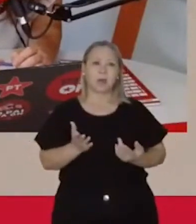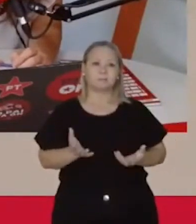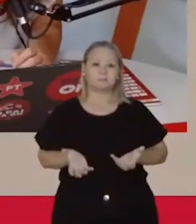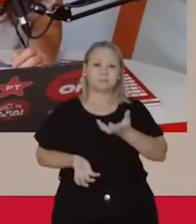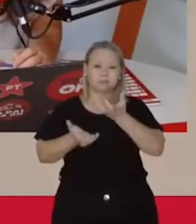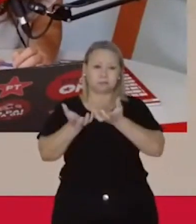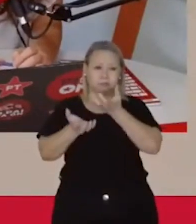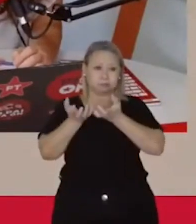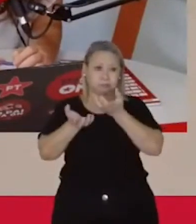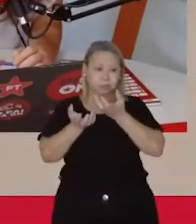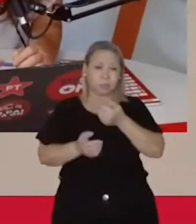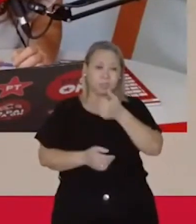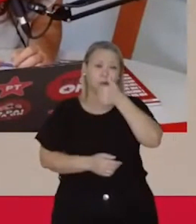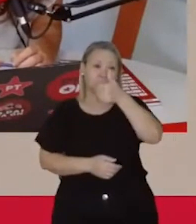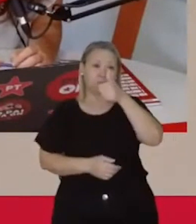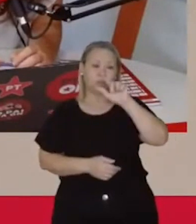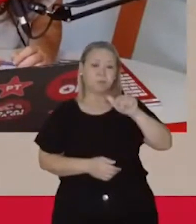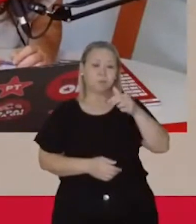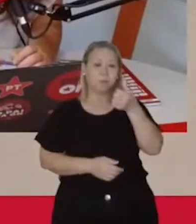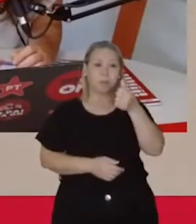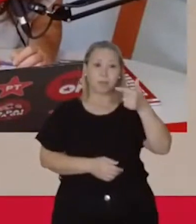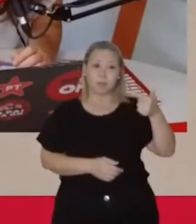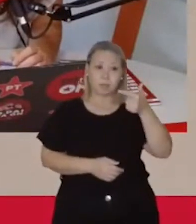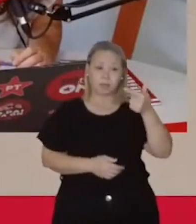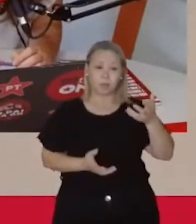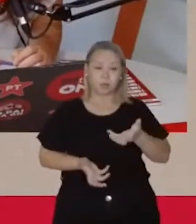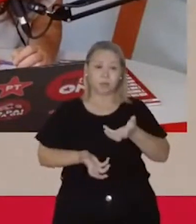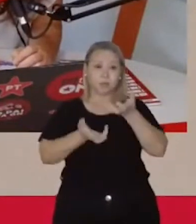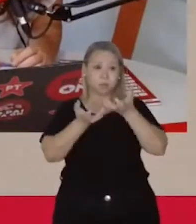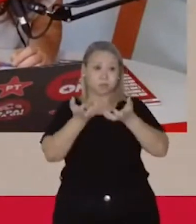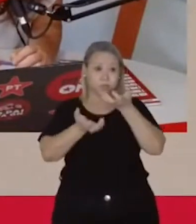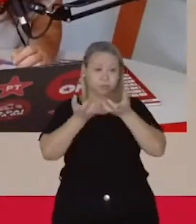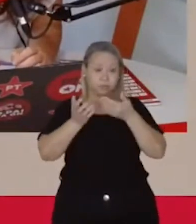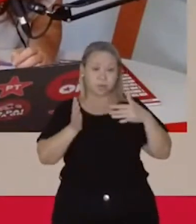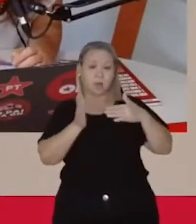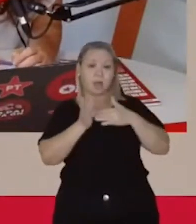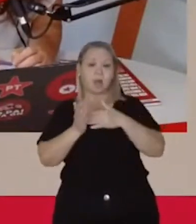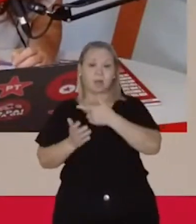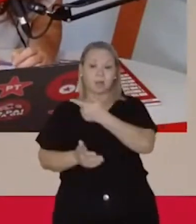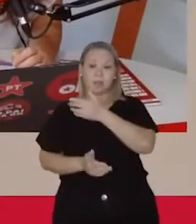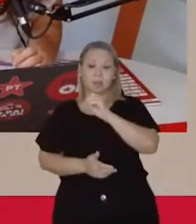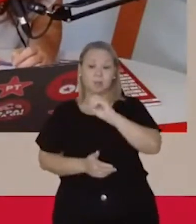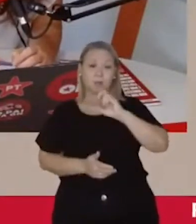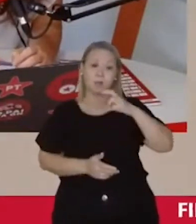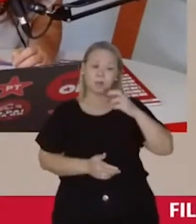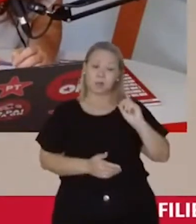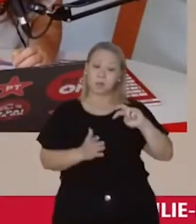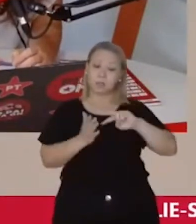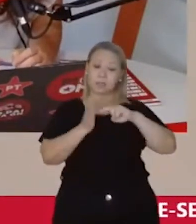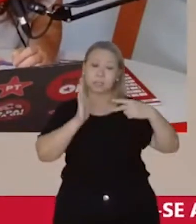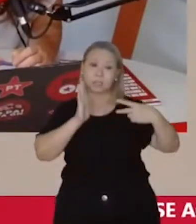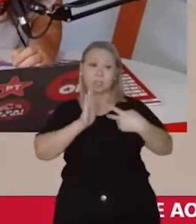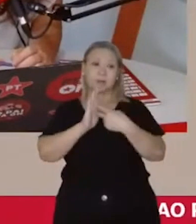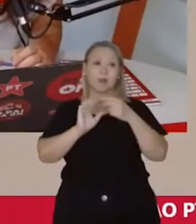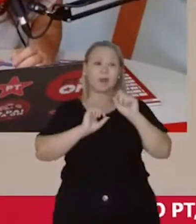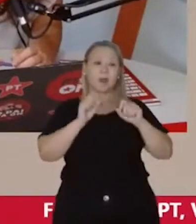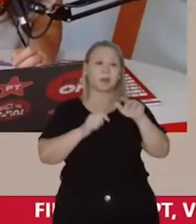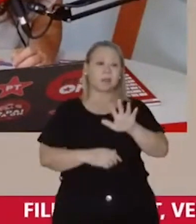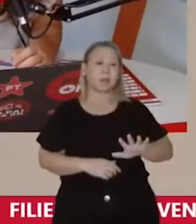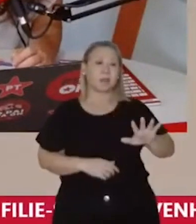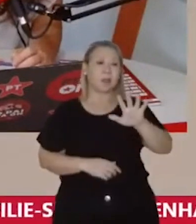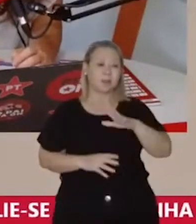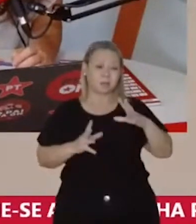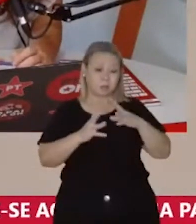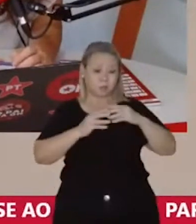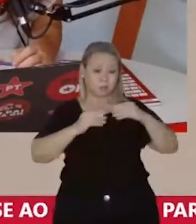de 1,5 a 2 graus centígrados até 2050. Isso vai significar, Amanda, que toda aquela região mais